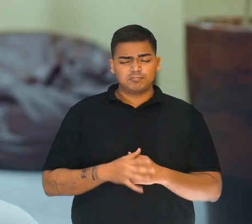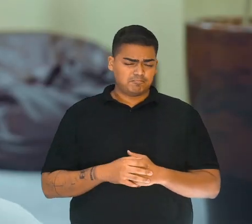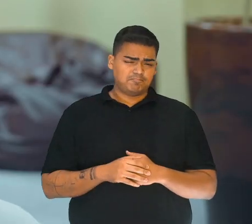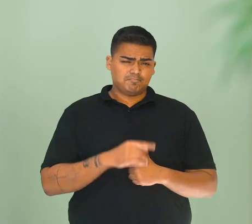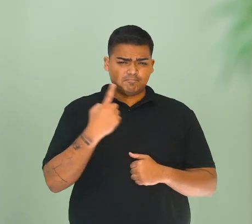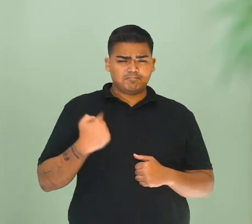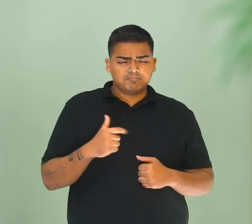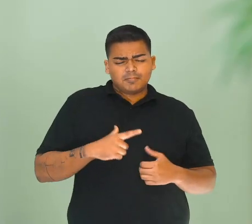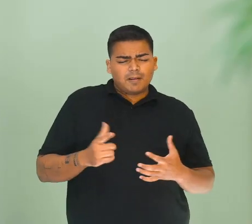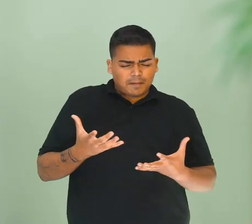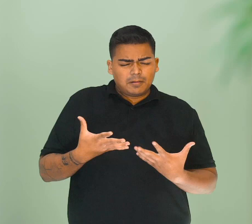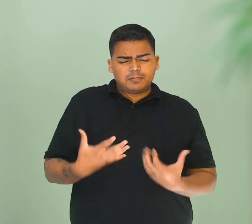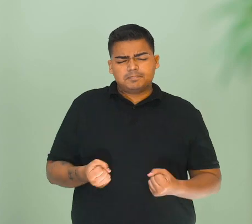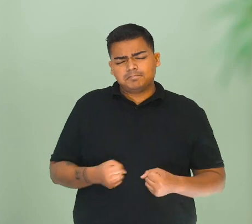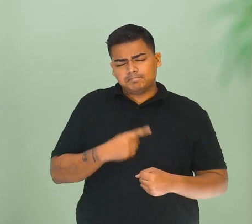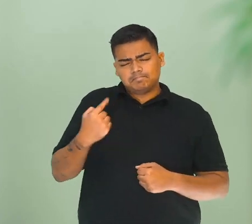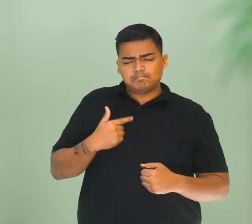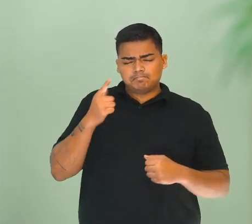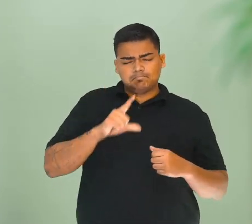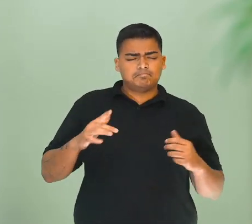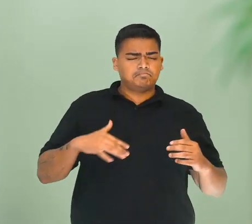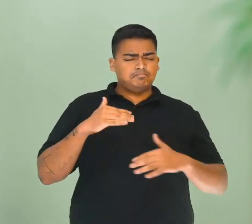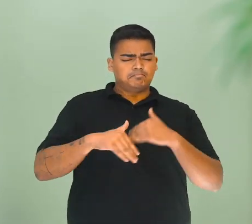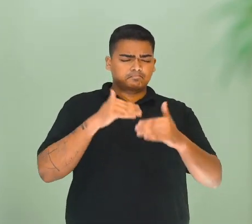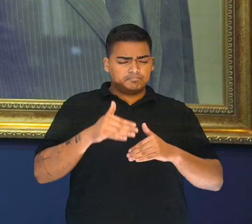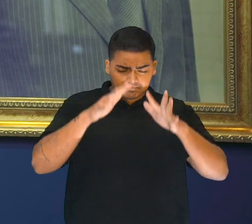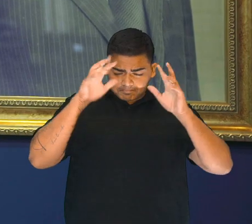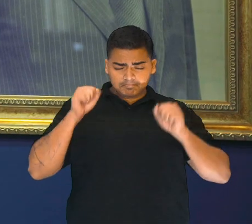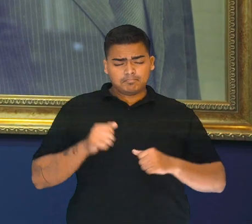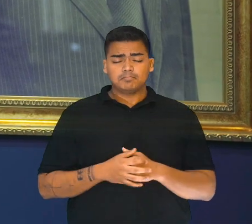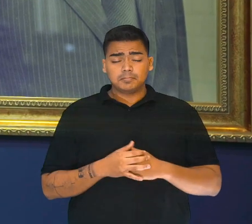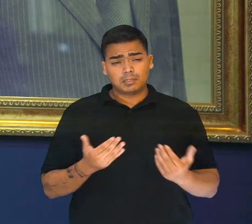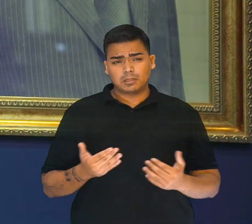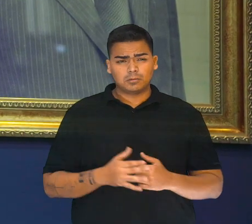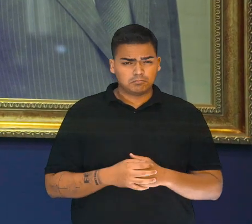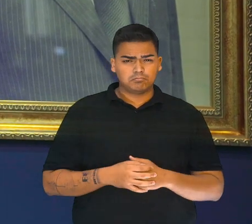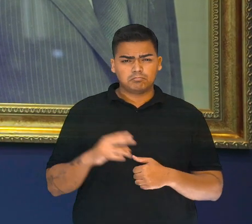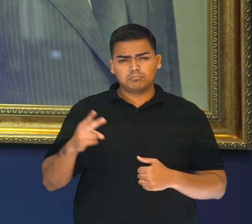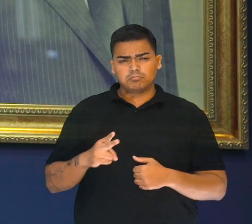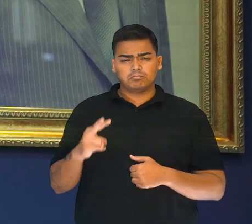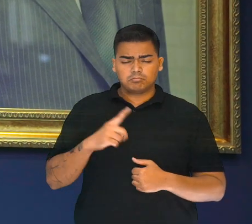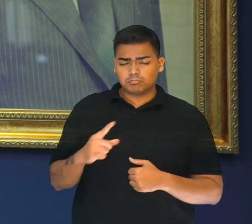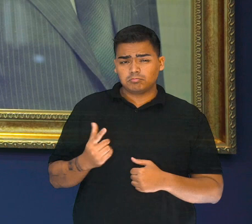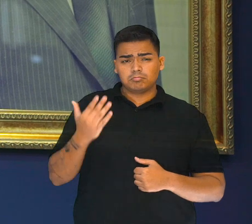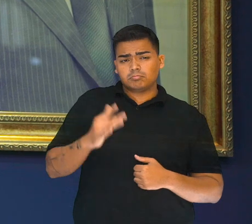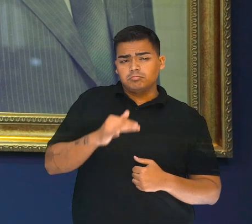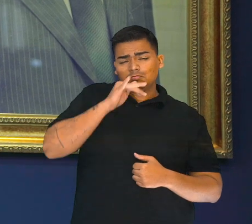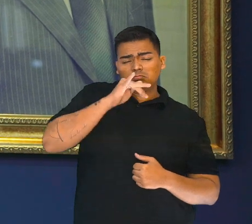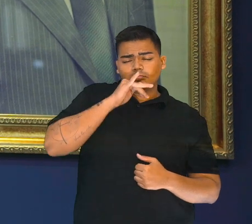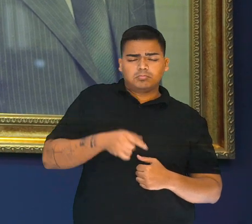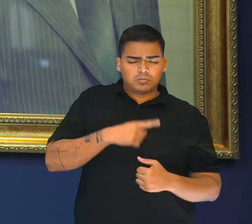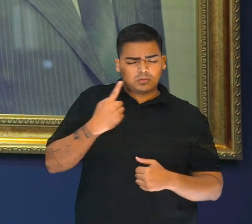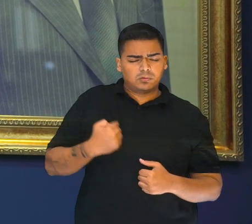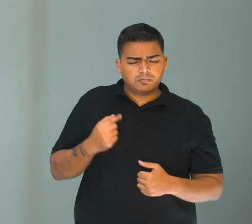no Marrocos, e fomos muito bem acolhidos aqui e prosperamos na Amazônia, né? Então, meu avô sempre deu esse exemplo e falou